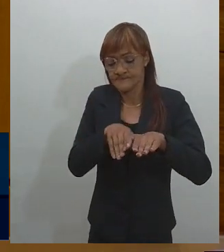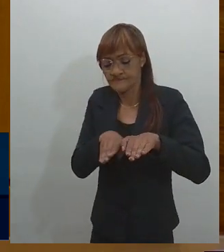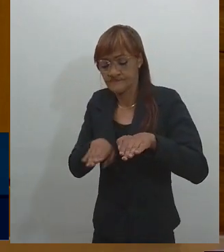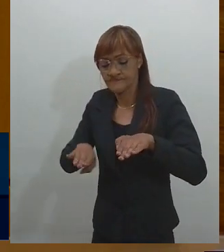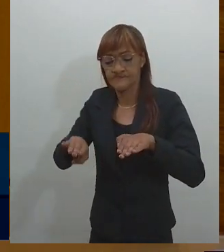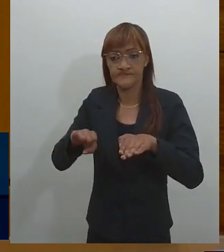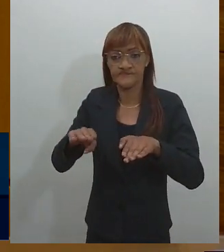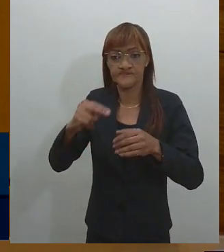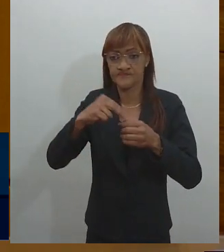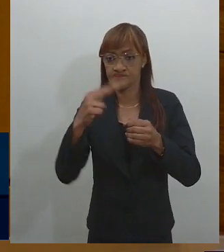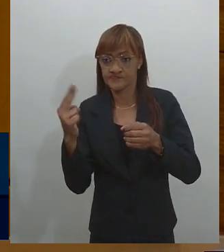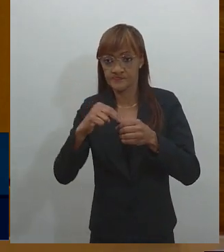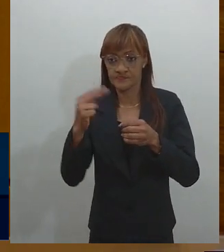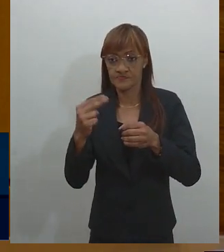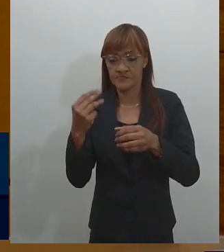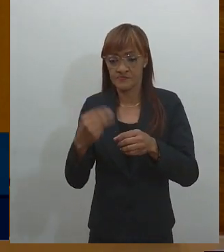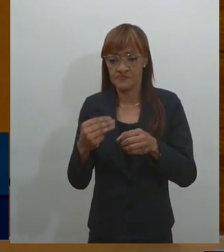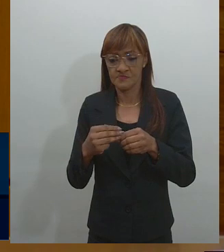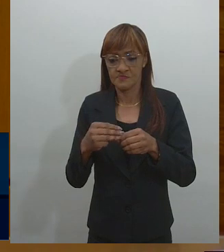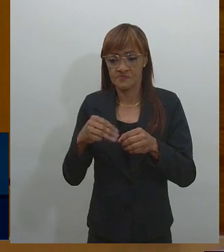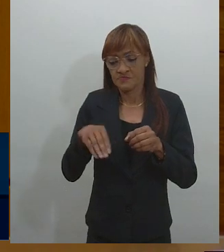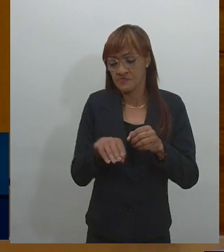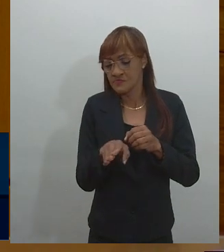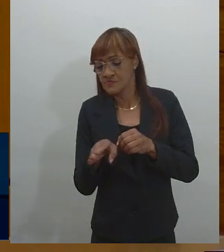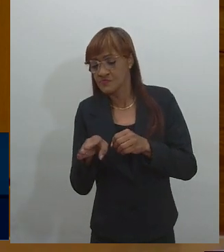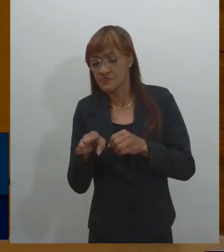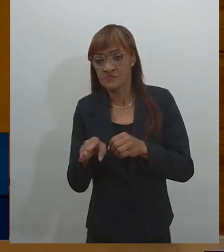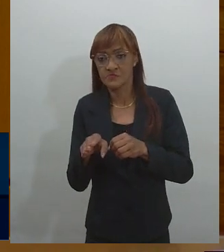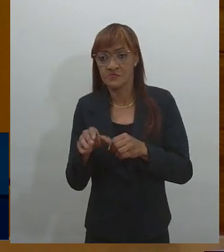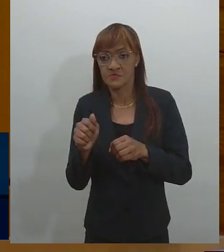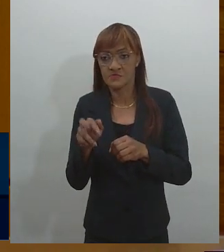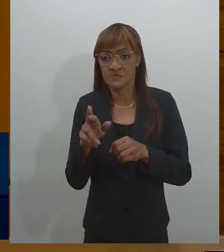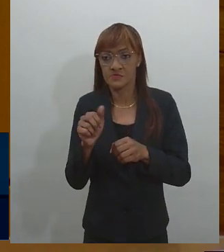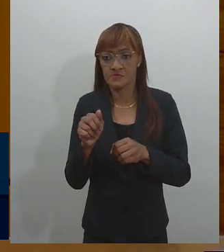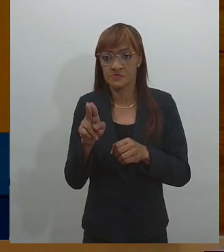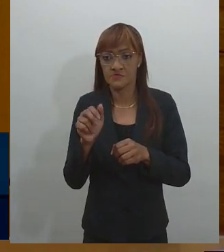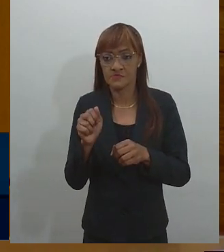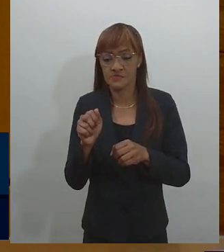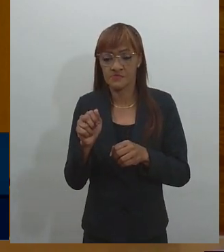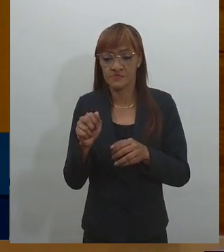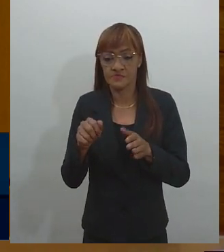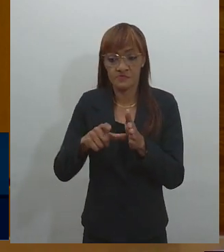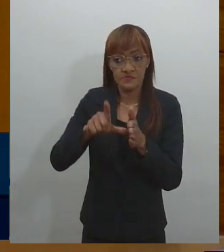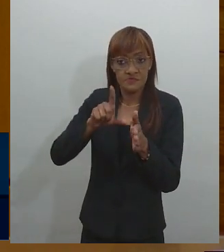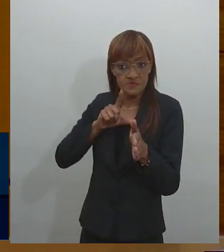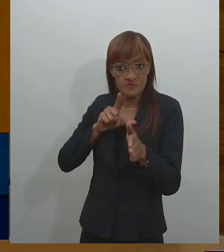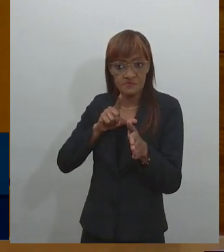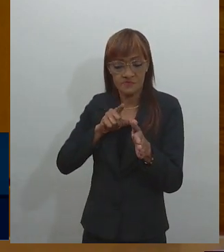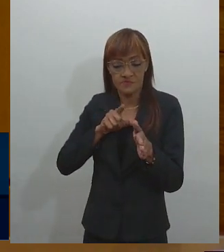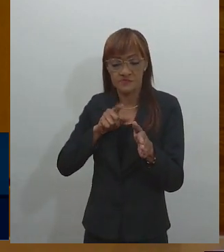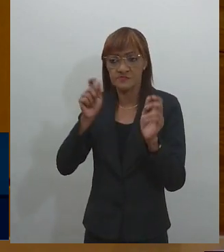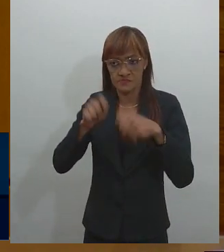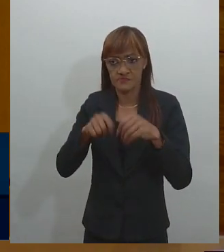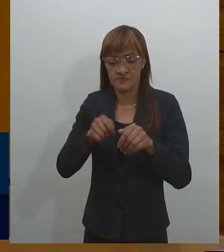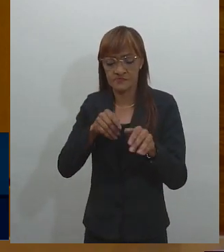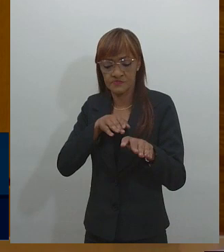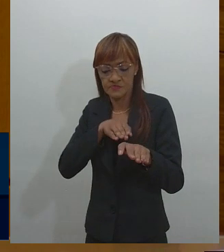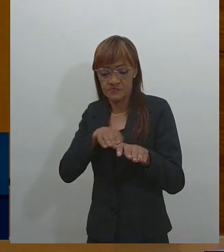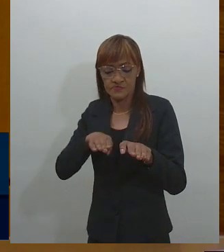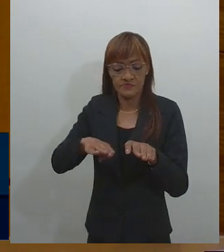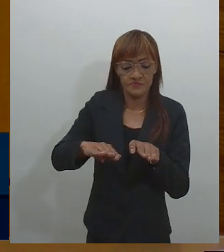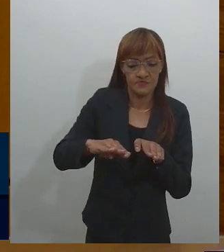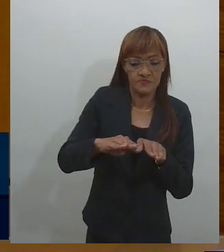para Arauá, tem uma entrada antes, uma rodovia estadual, para não vir até Itabaianinha. São poucos quilômetros, mas também